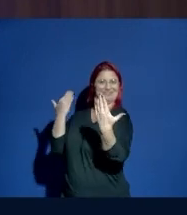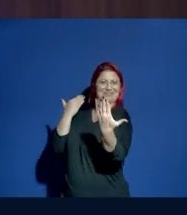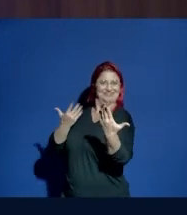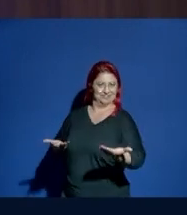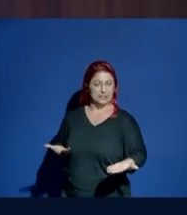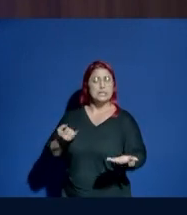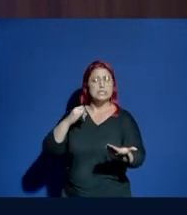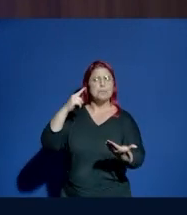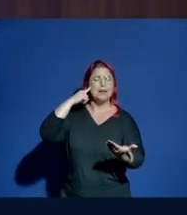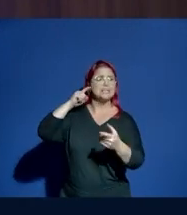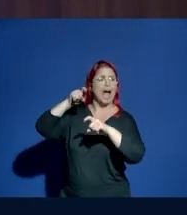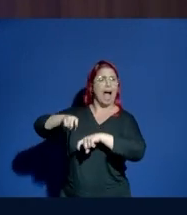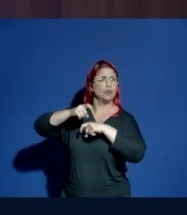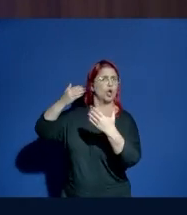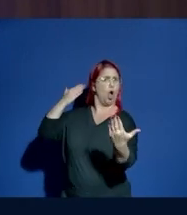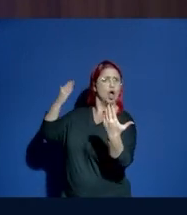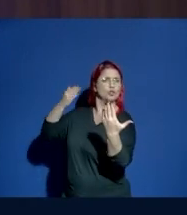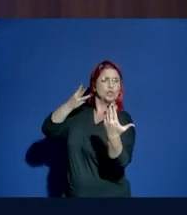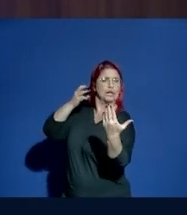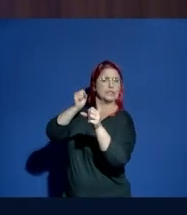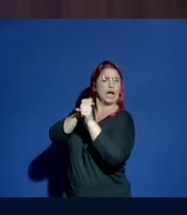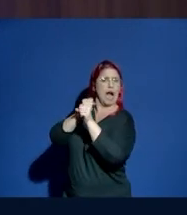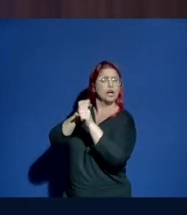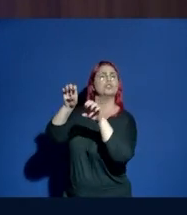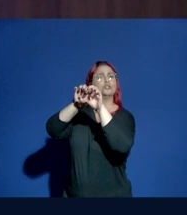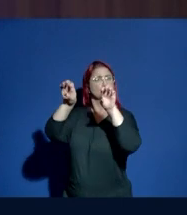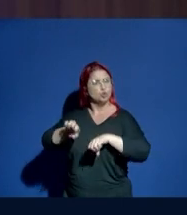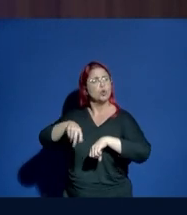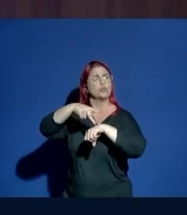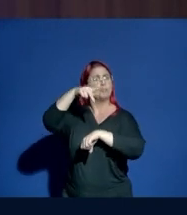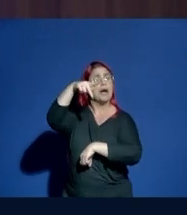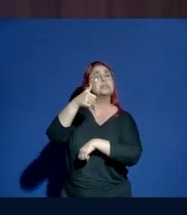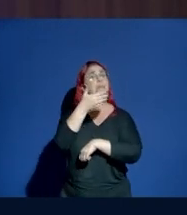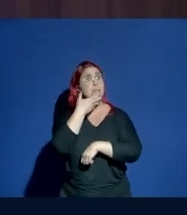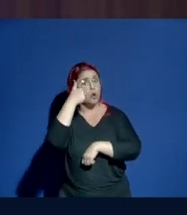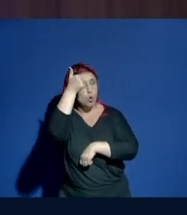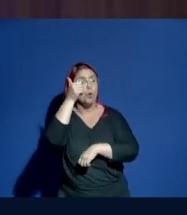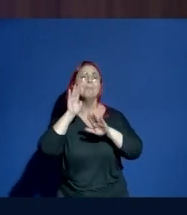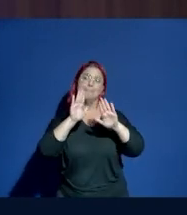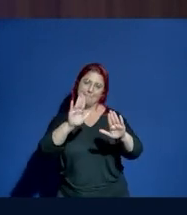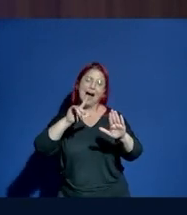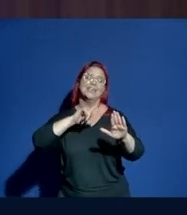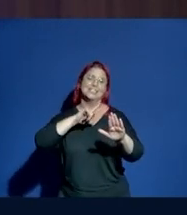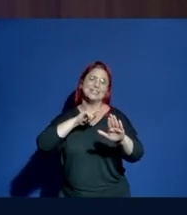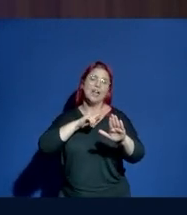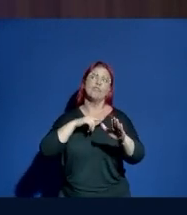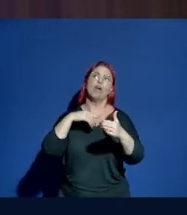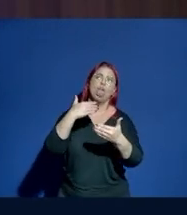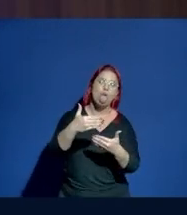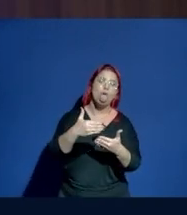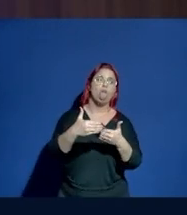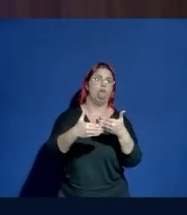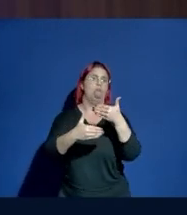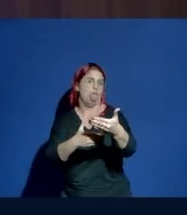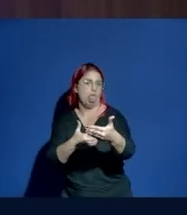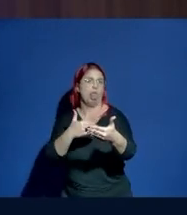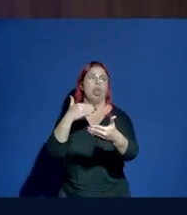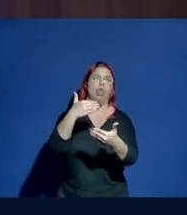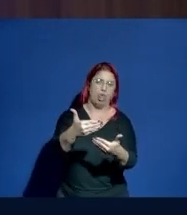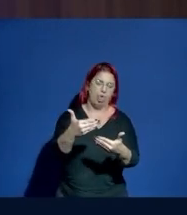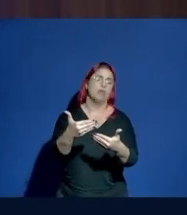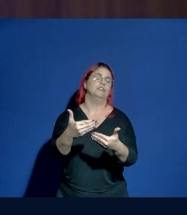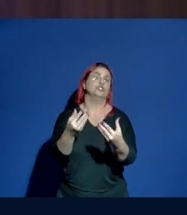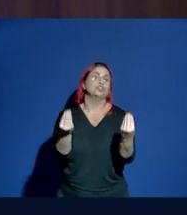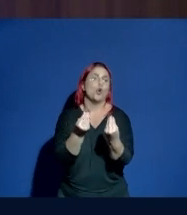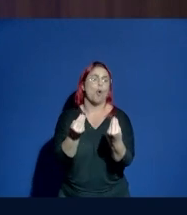nós vamos perceber que muita coisa na infraestrutura do país melhorou mas muito distante da demanda que esse setor